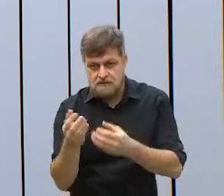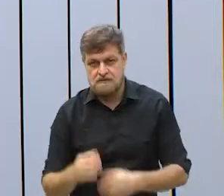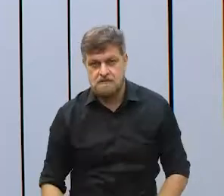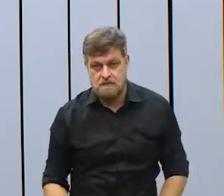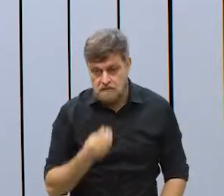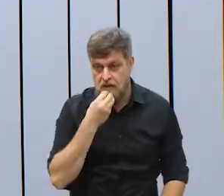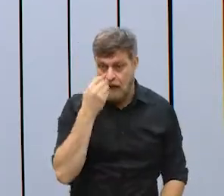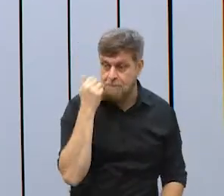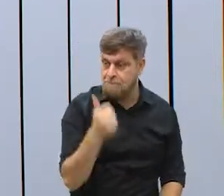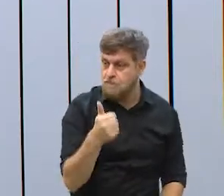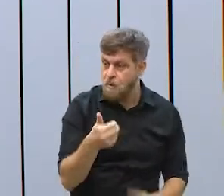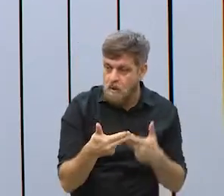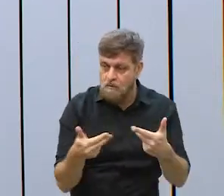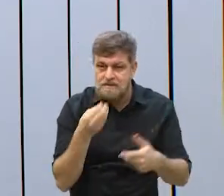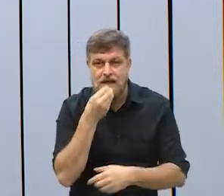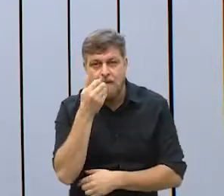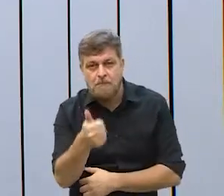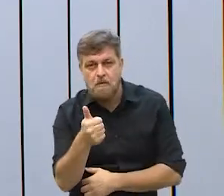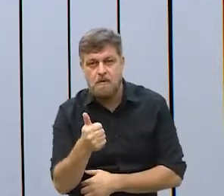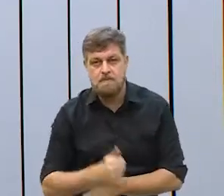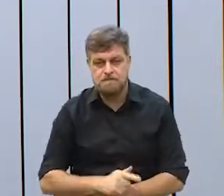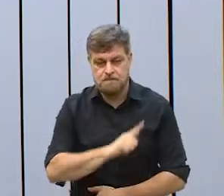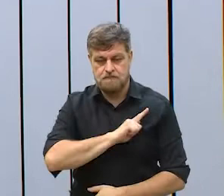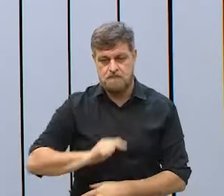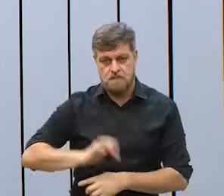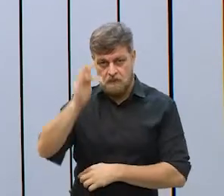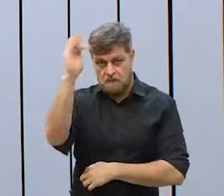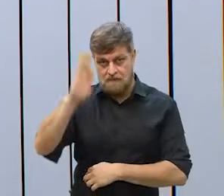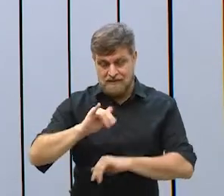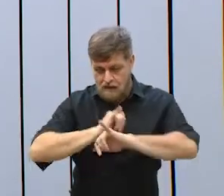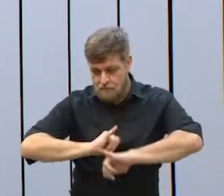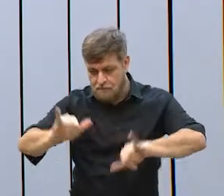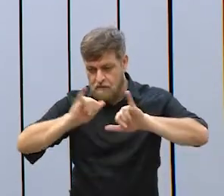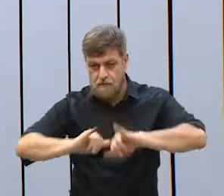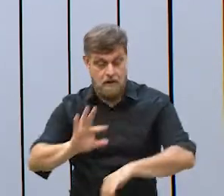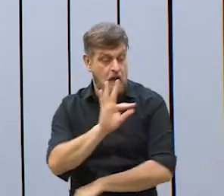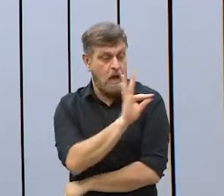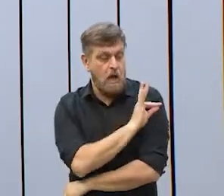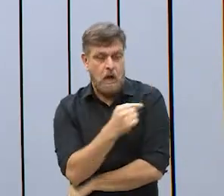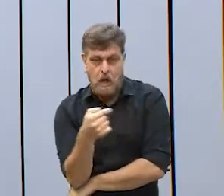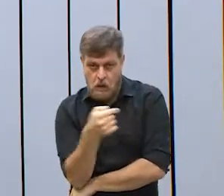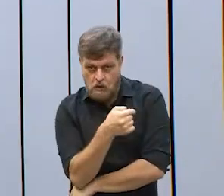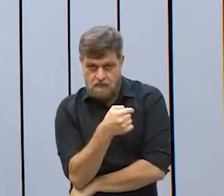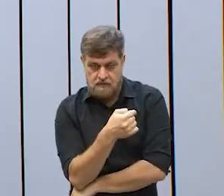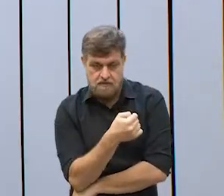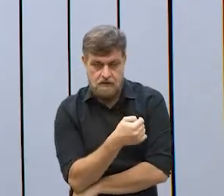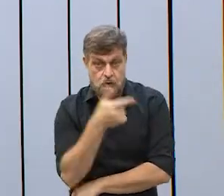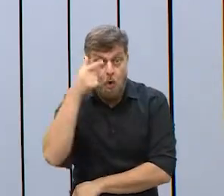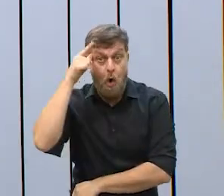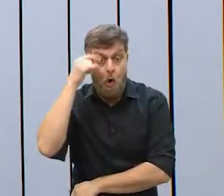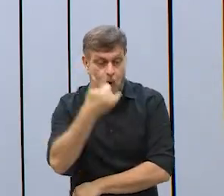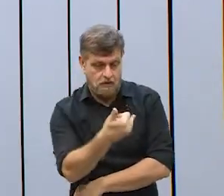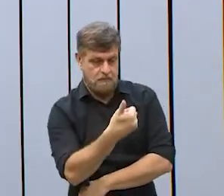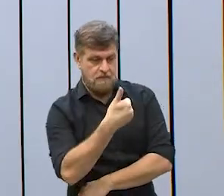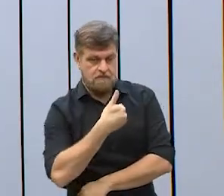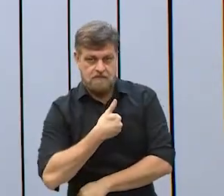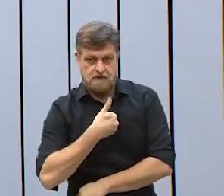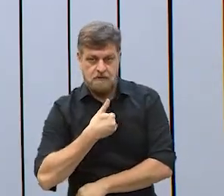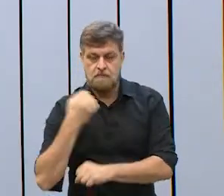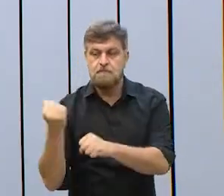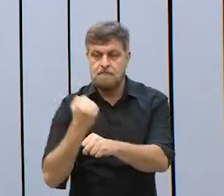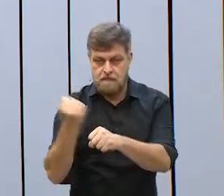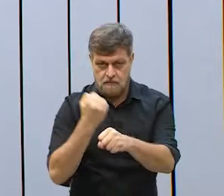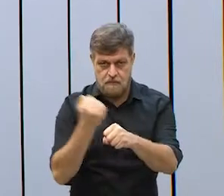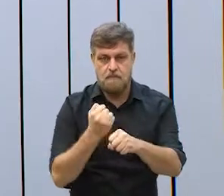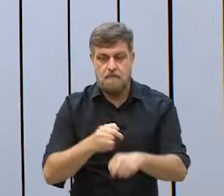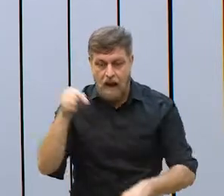boa, vamos falar de uma coisa boa. O governo já anunciou, né, o prefeito me avisou ontem, Cecílio, vai dar ordem de serviço lá